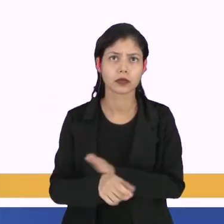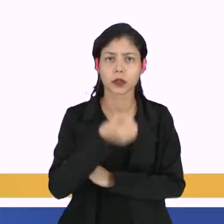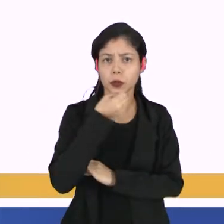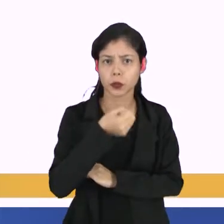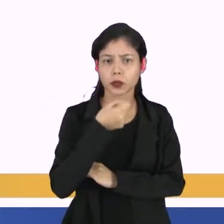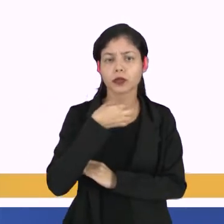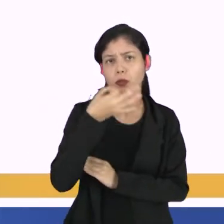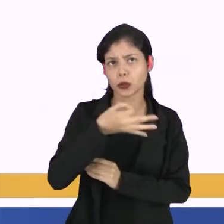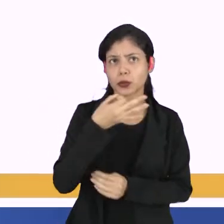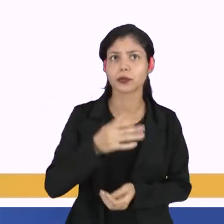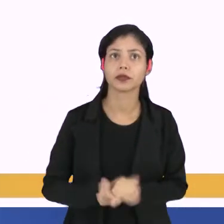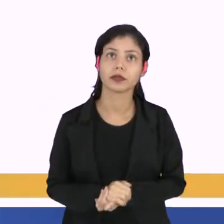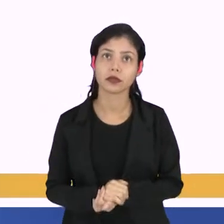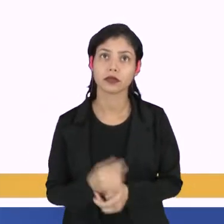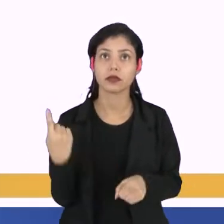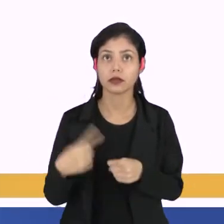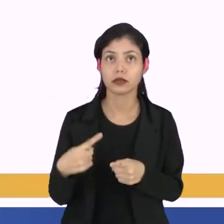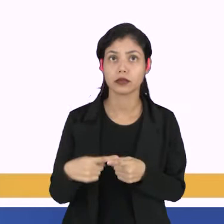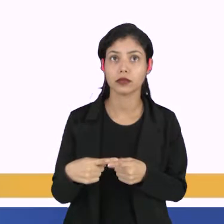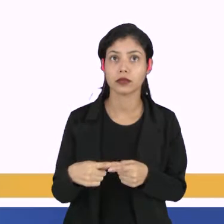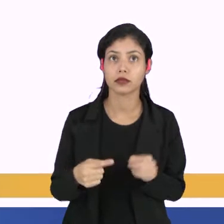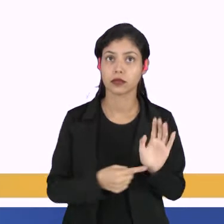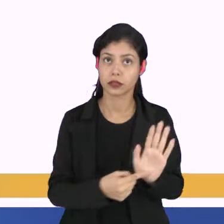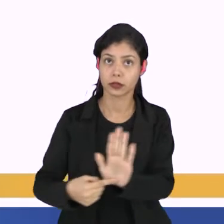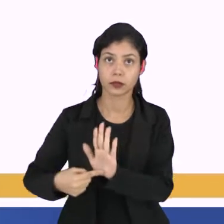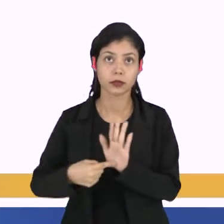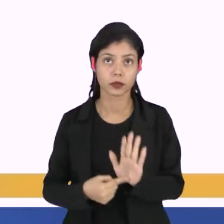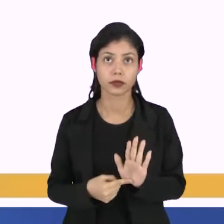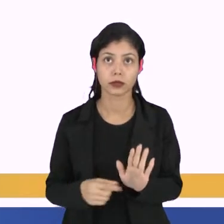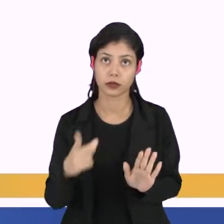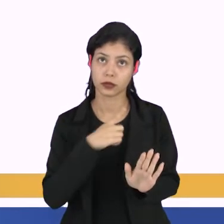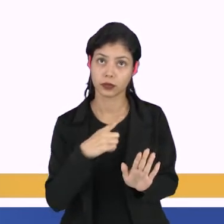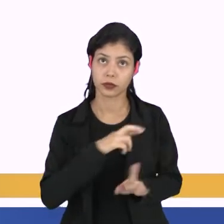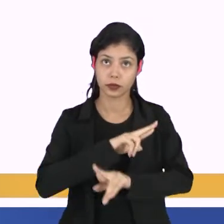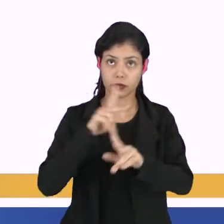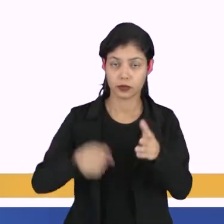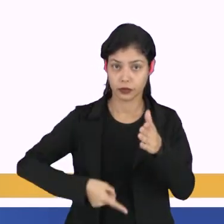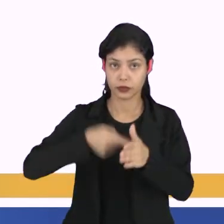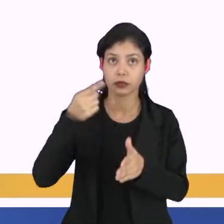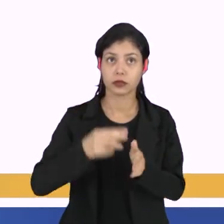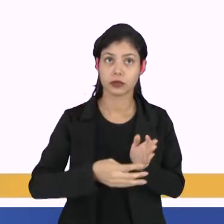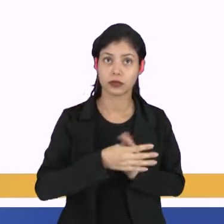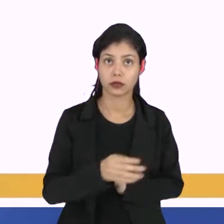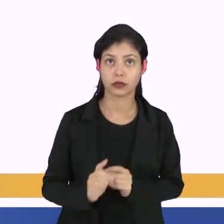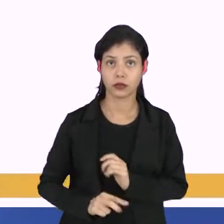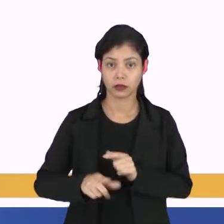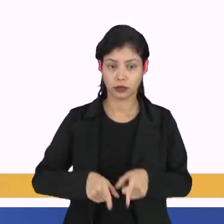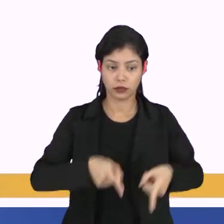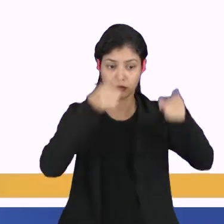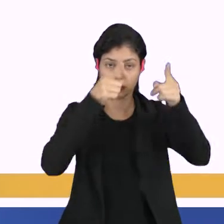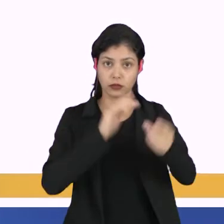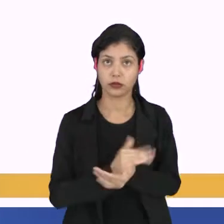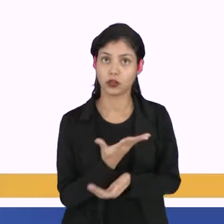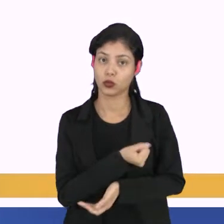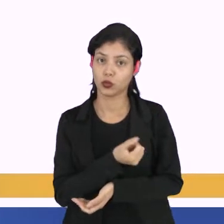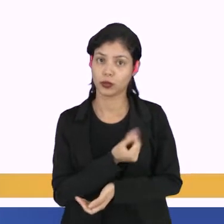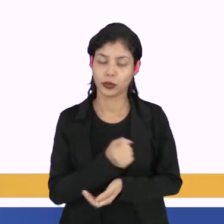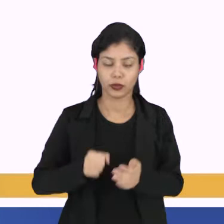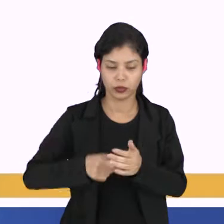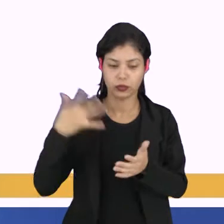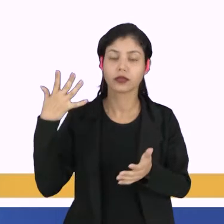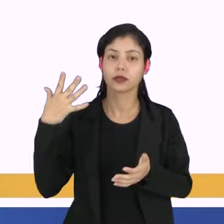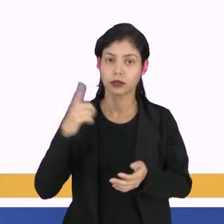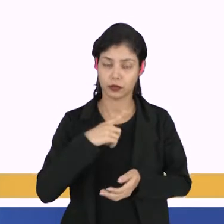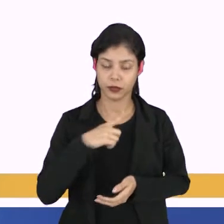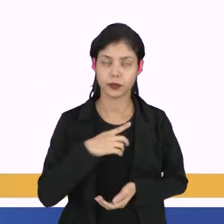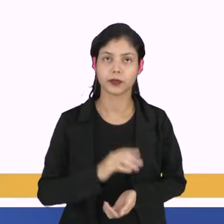opinião, pois ela apresenta os estilos musicais na primeira coluna e o número de vezes que foram